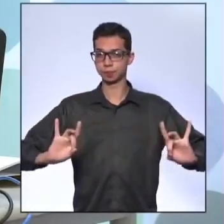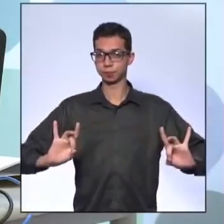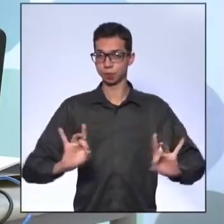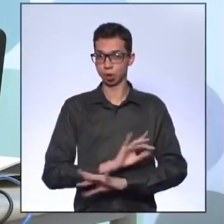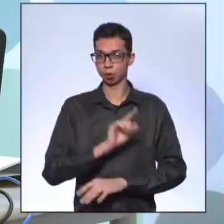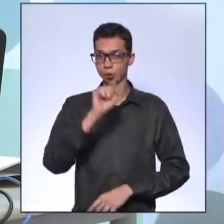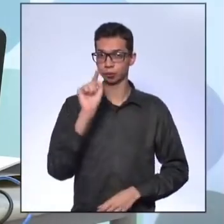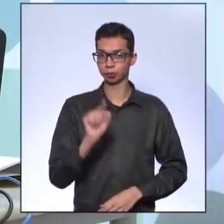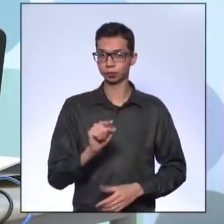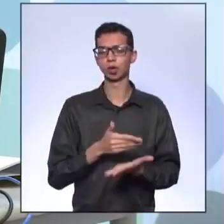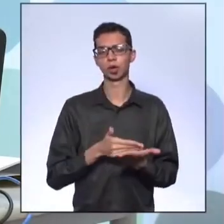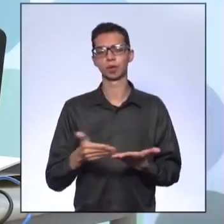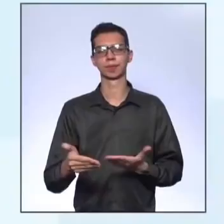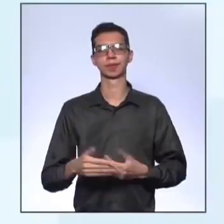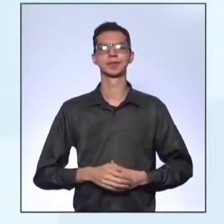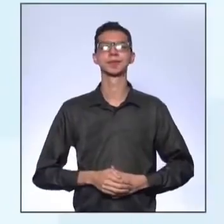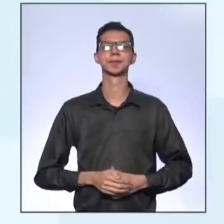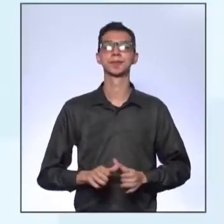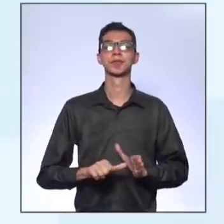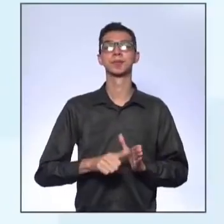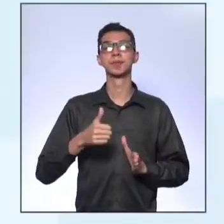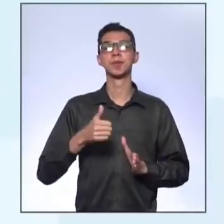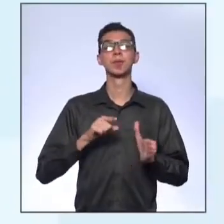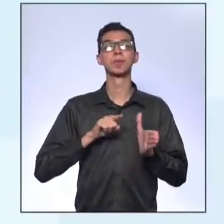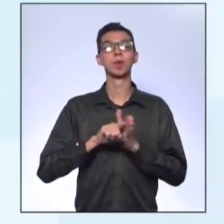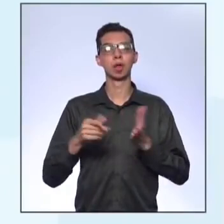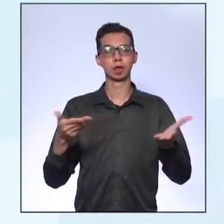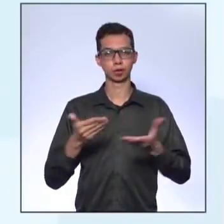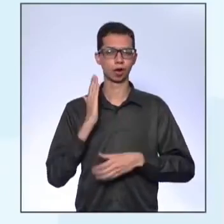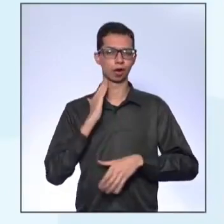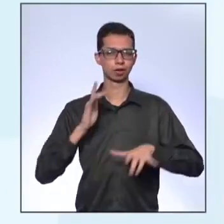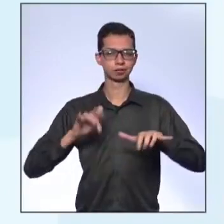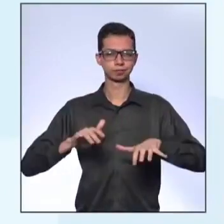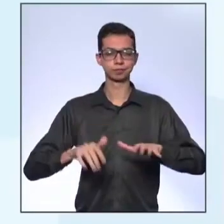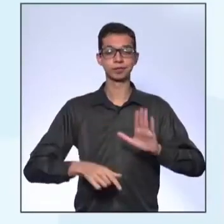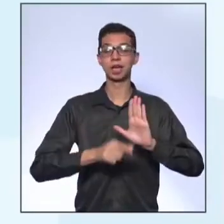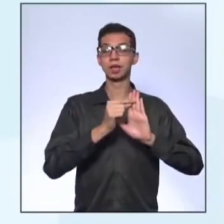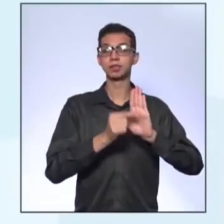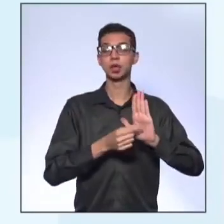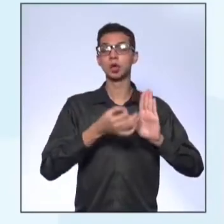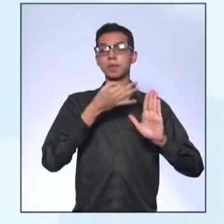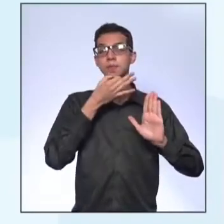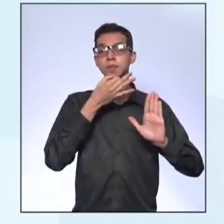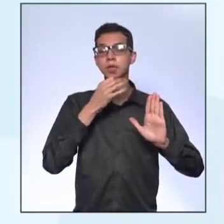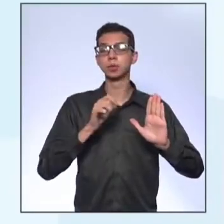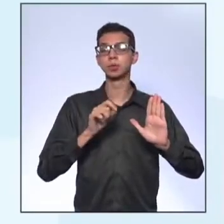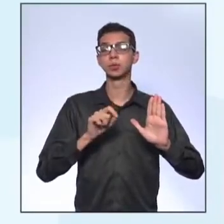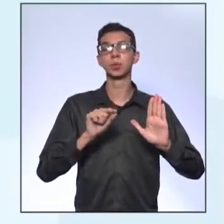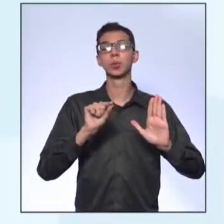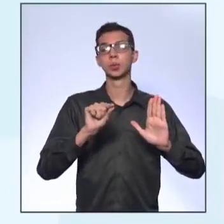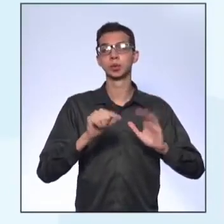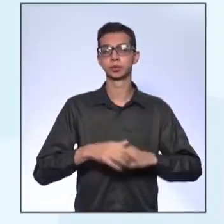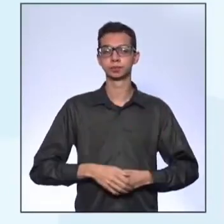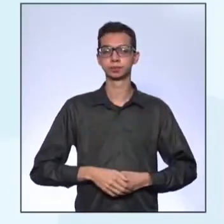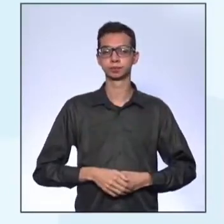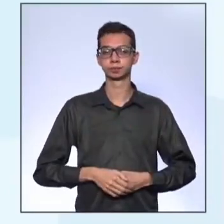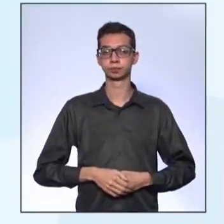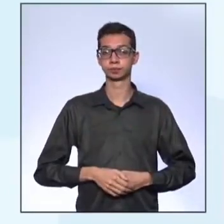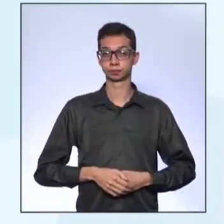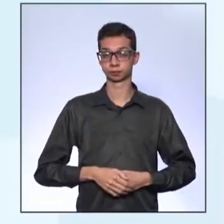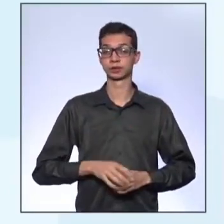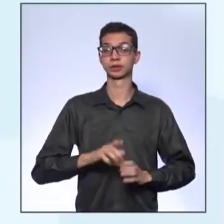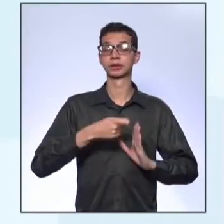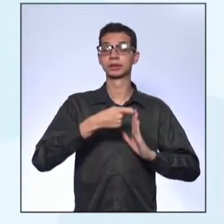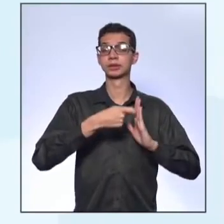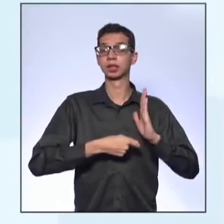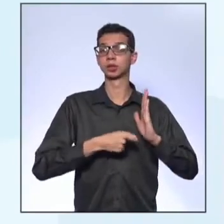primeira pergunta é a hora do chat, galera. Artigo de opinião é o gênero textual em que o autor se